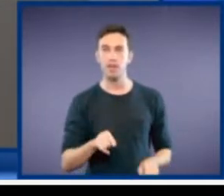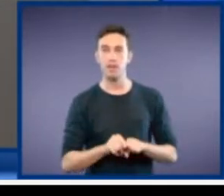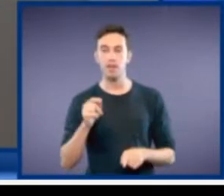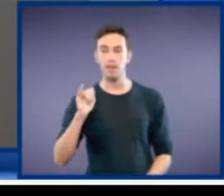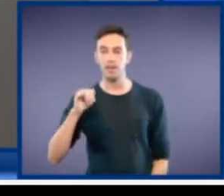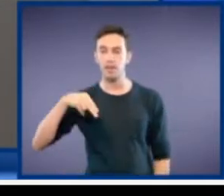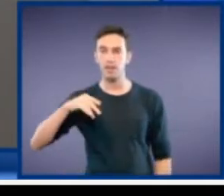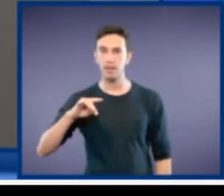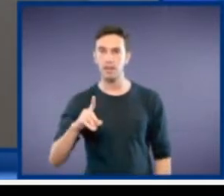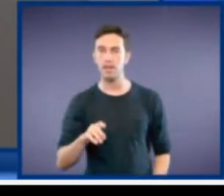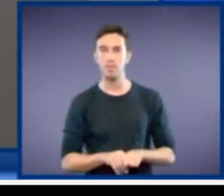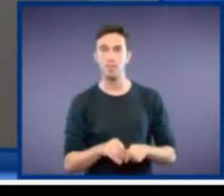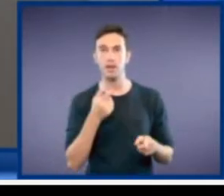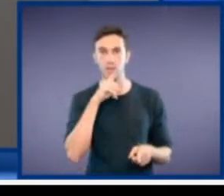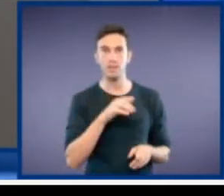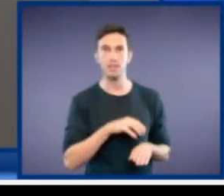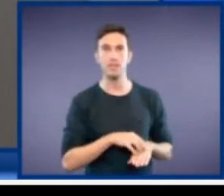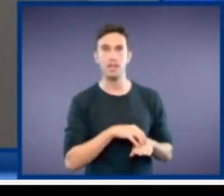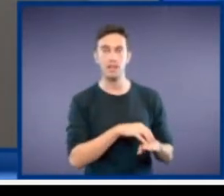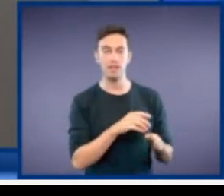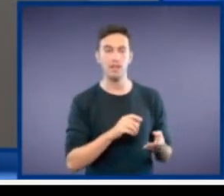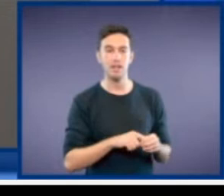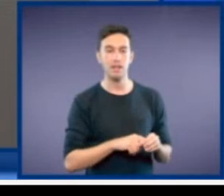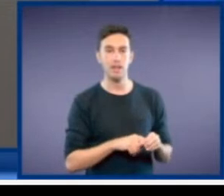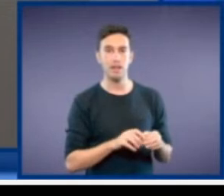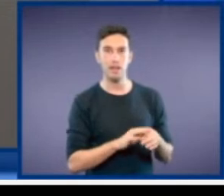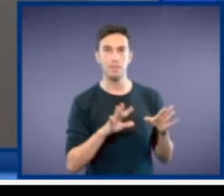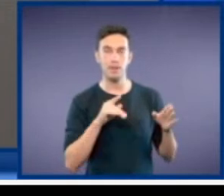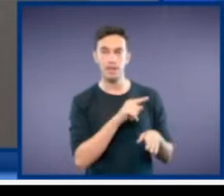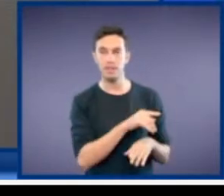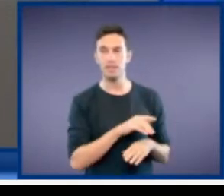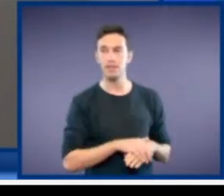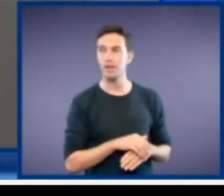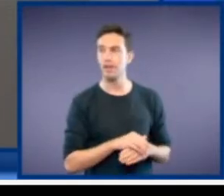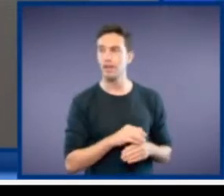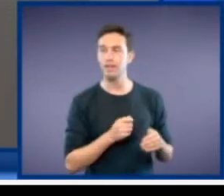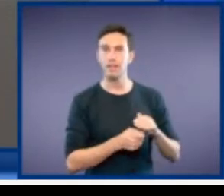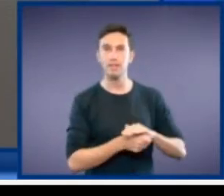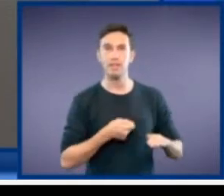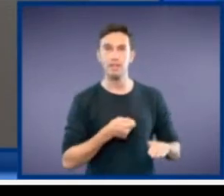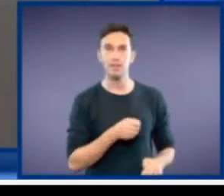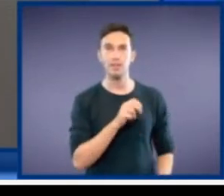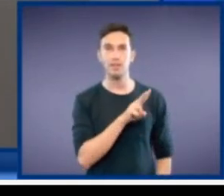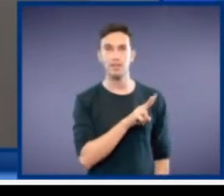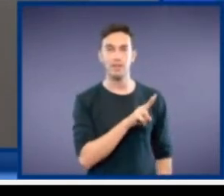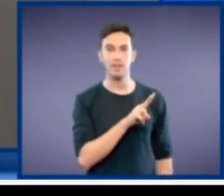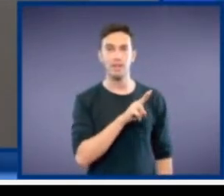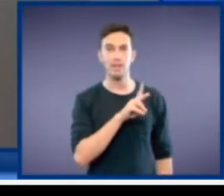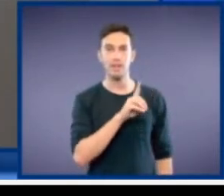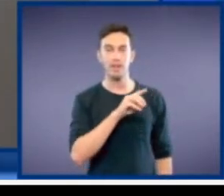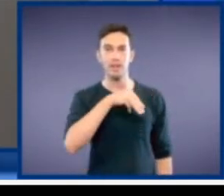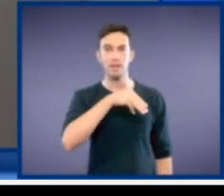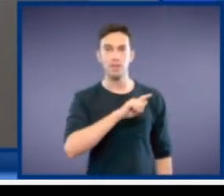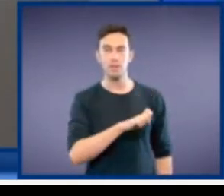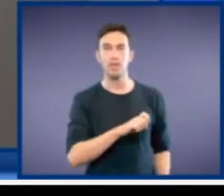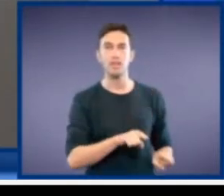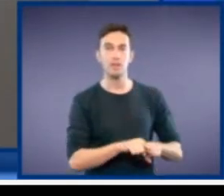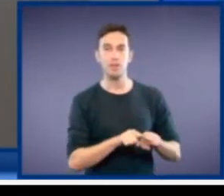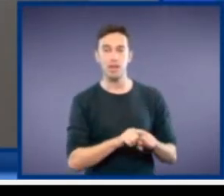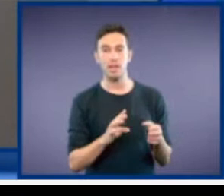ações do capital social do veículo de desestatização MG Investimentos S.A., associada à